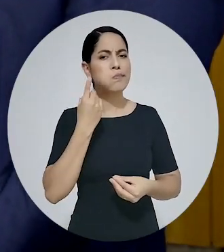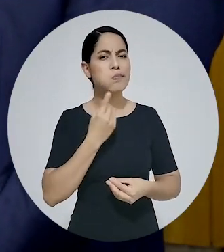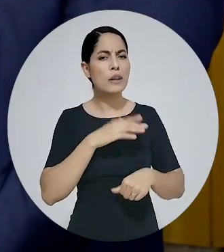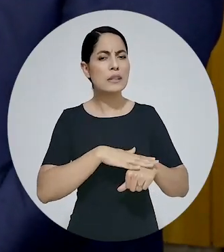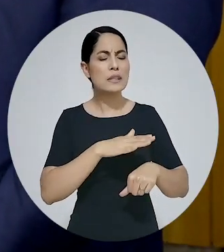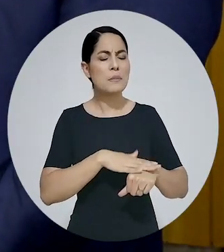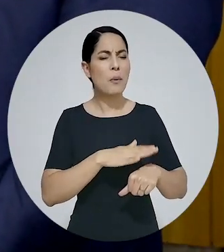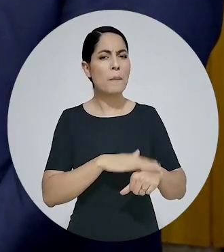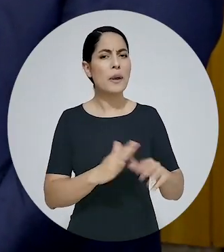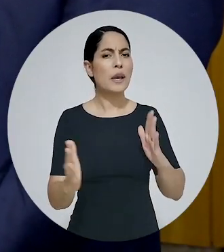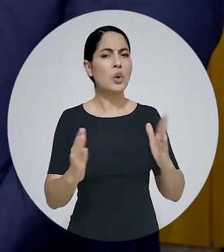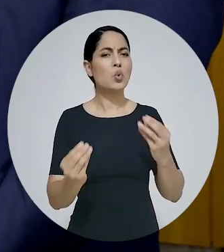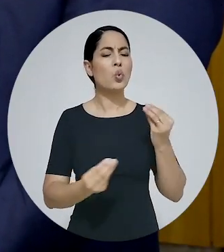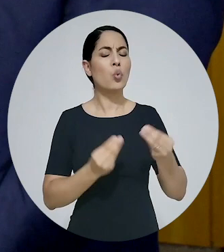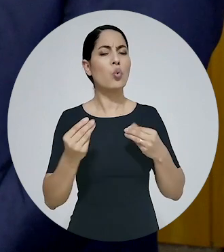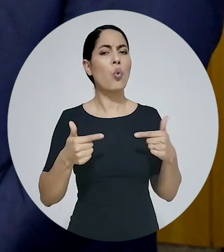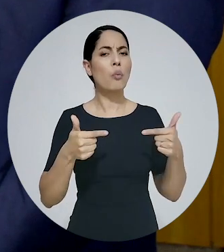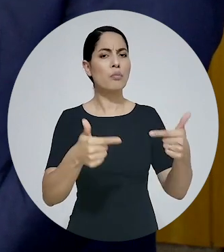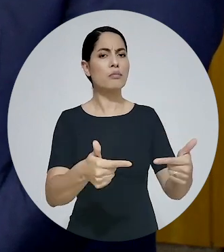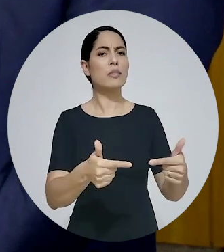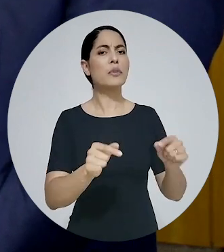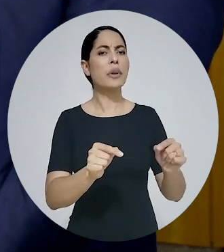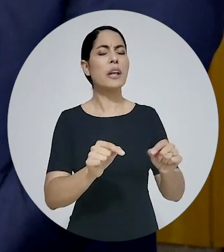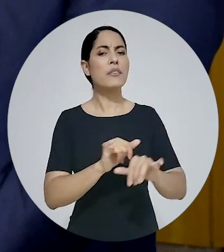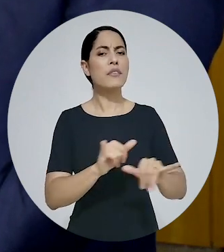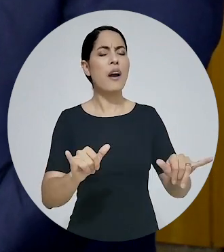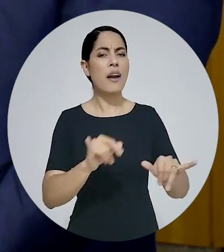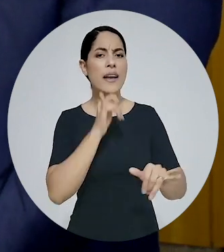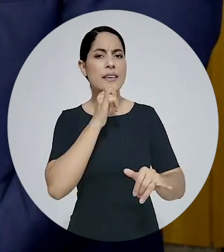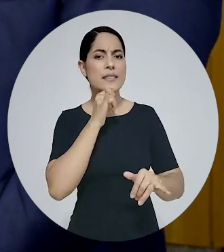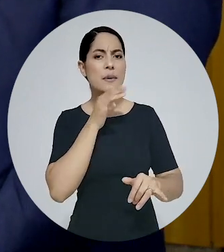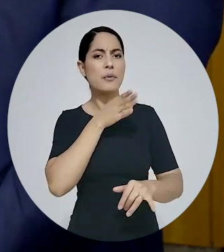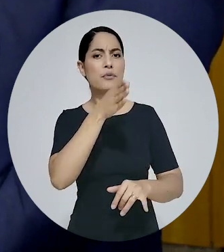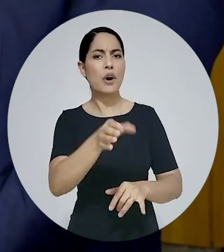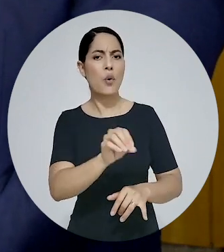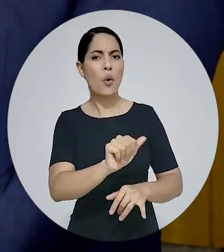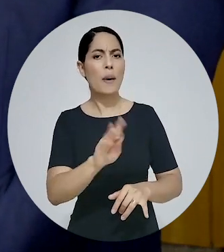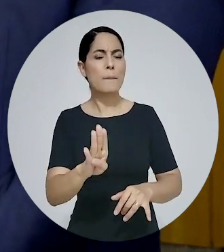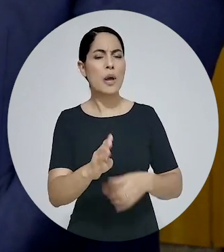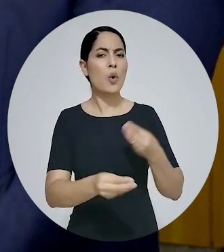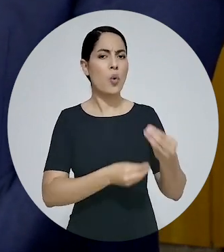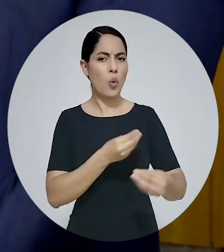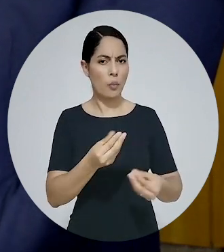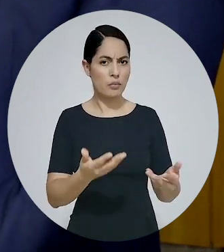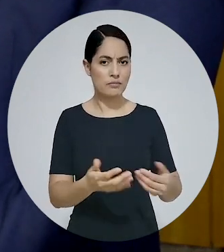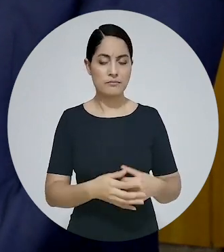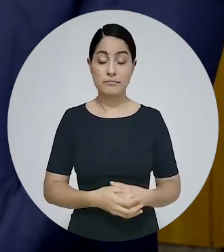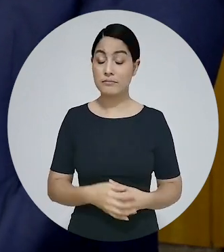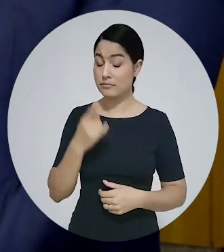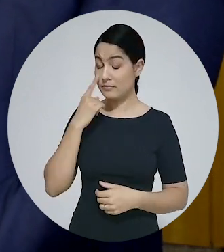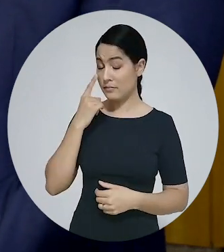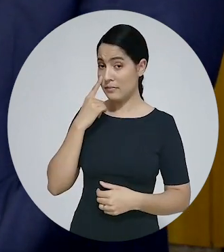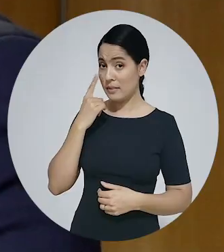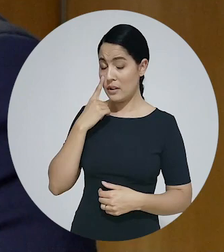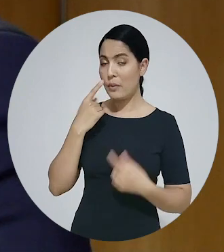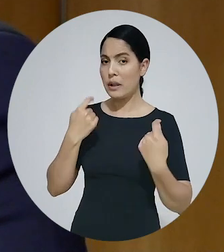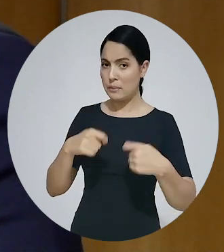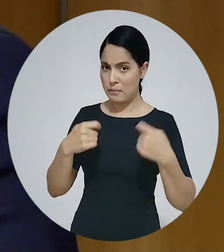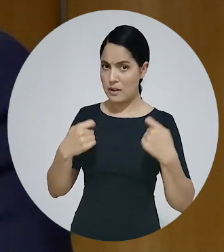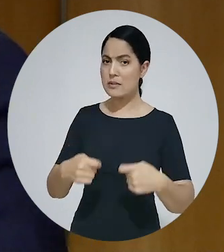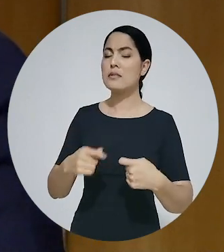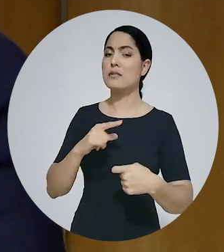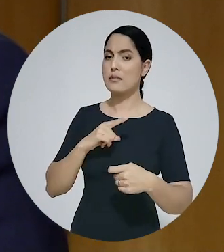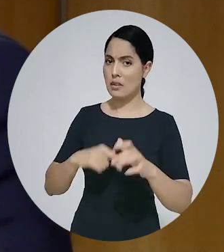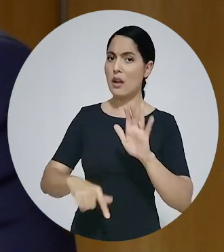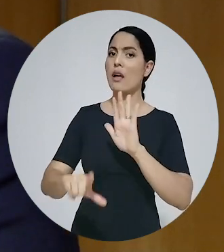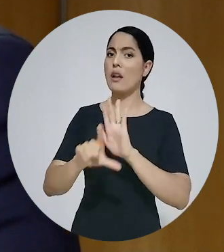ele pode proceder quando ele se vê nesse tipo de ação? Acionar logo a OAB? Qual o procedimento que ele pode fazer? Primeiro, deve